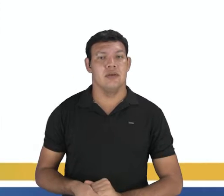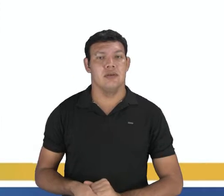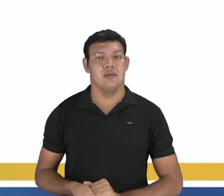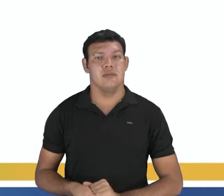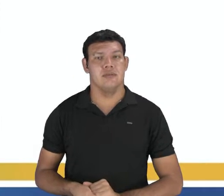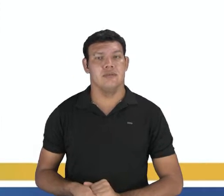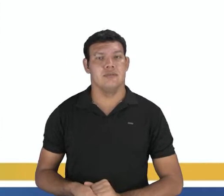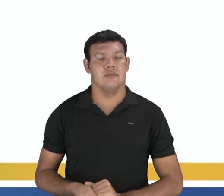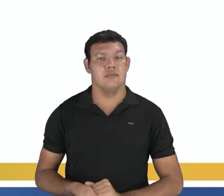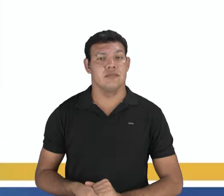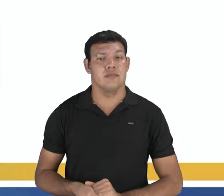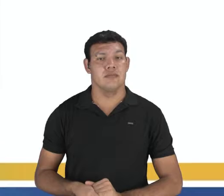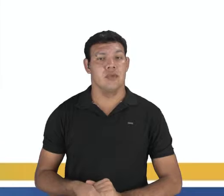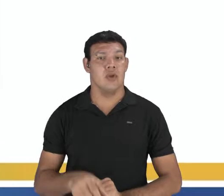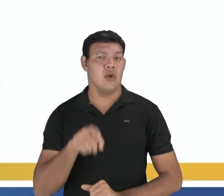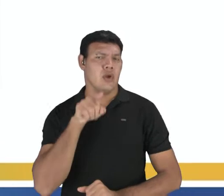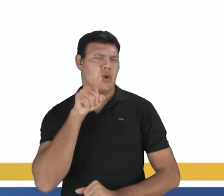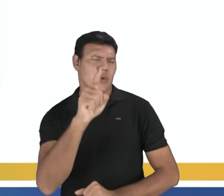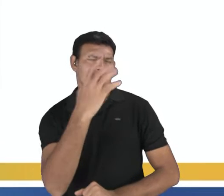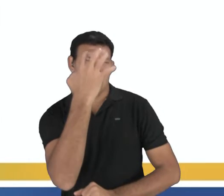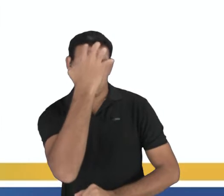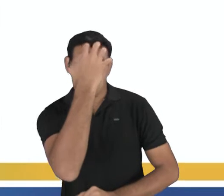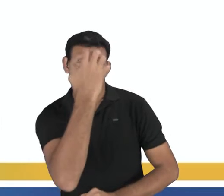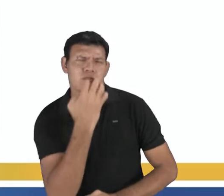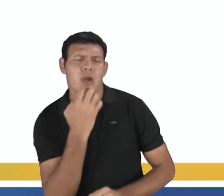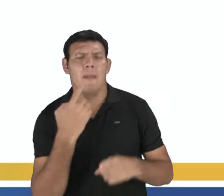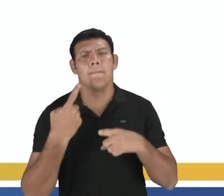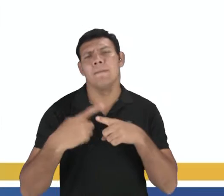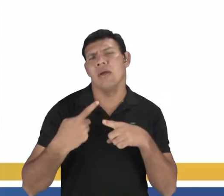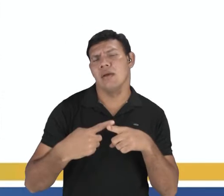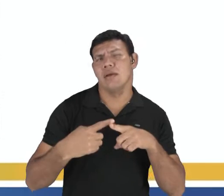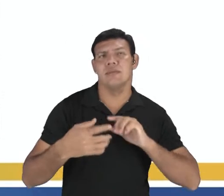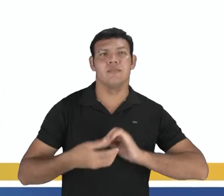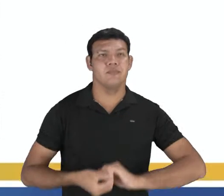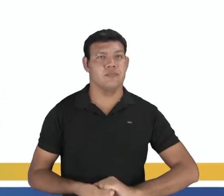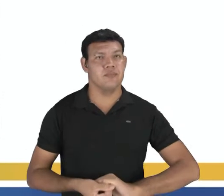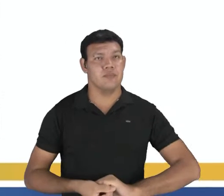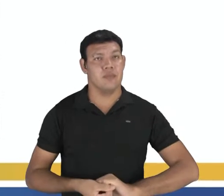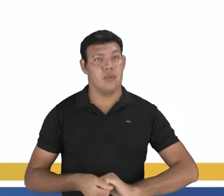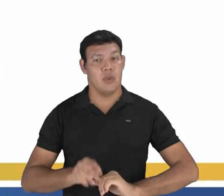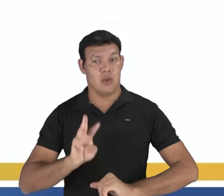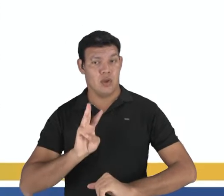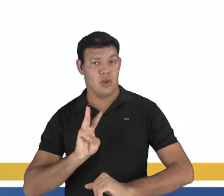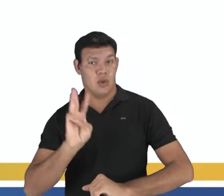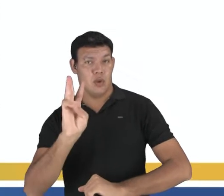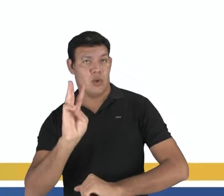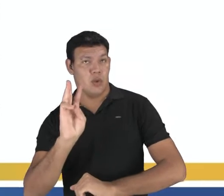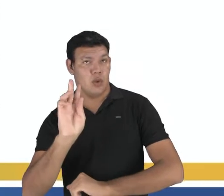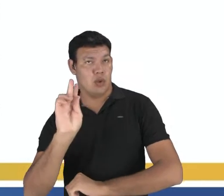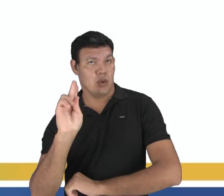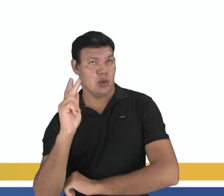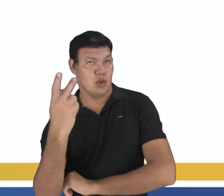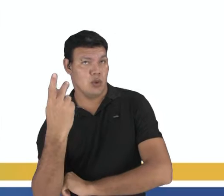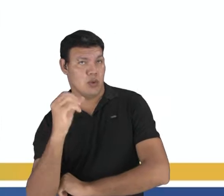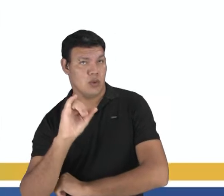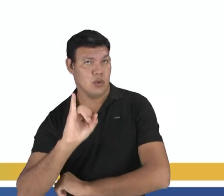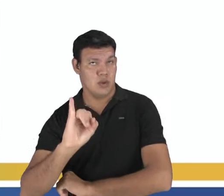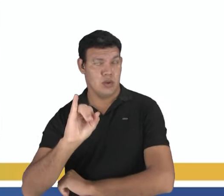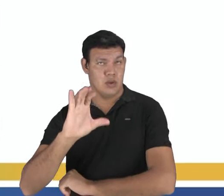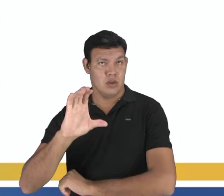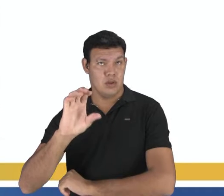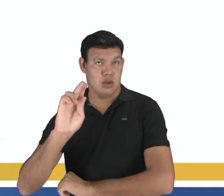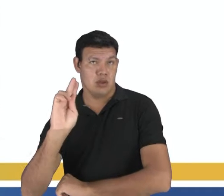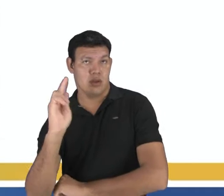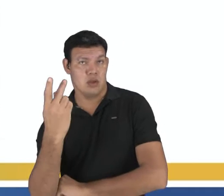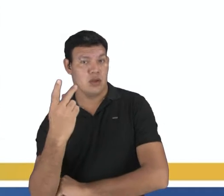tão brava witch witch também significa qual igual o pote